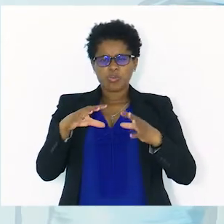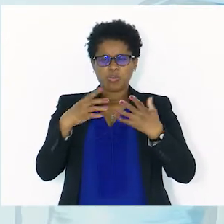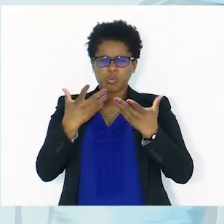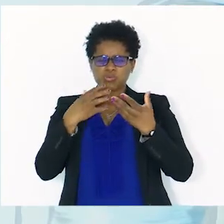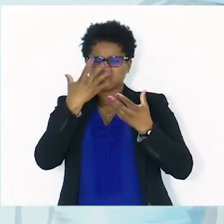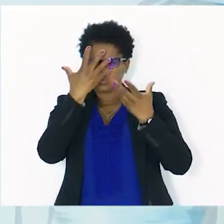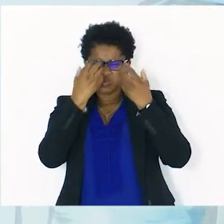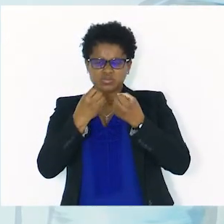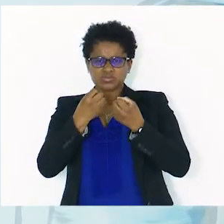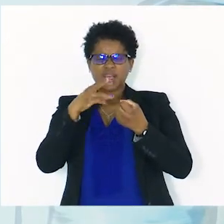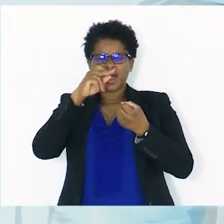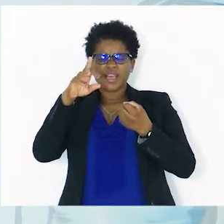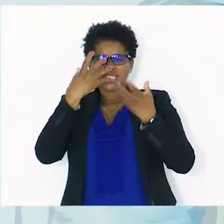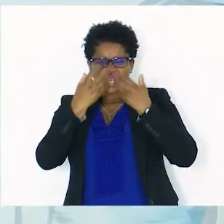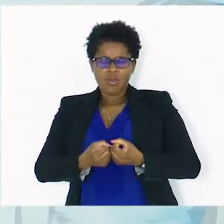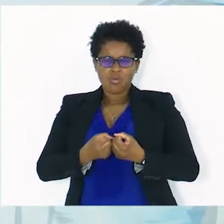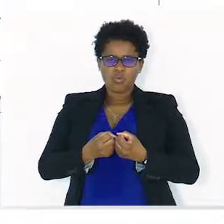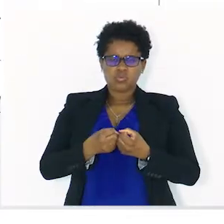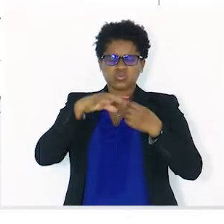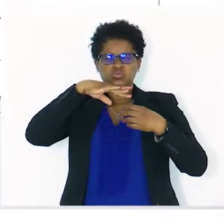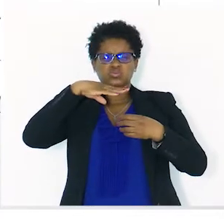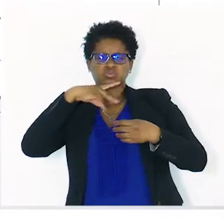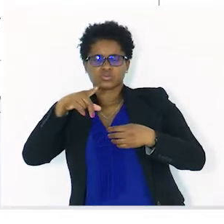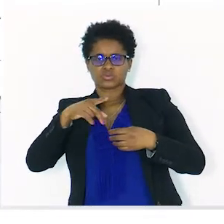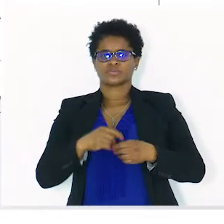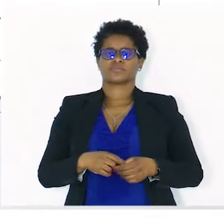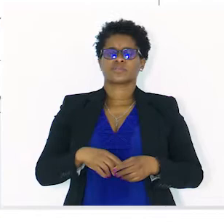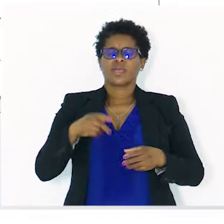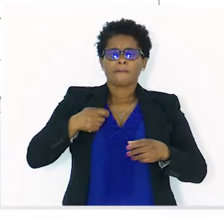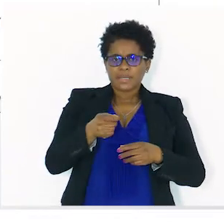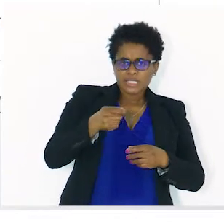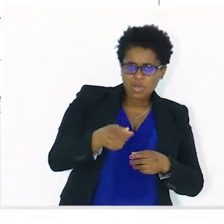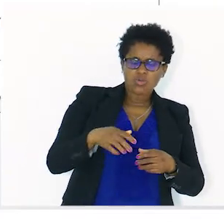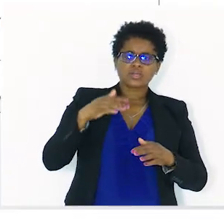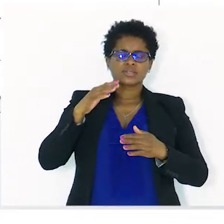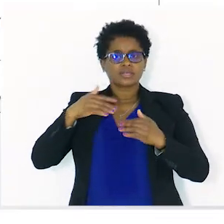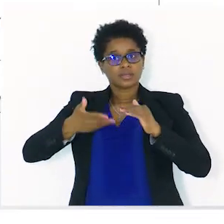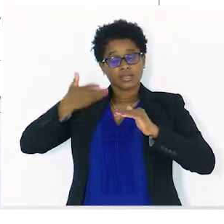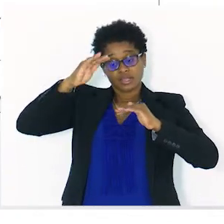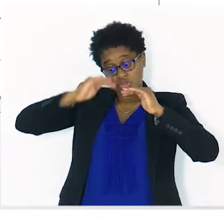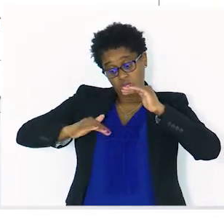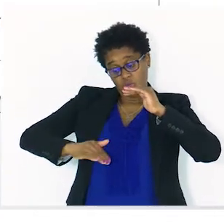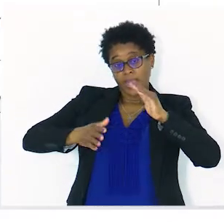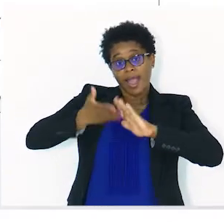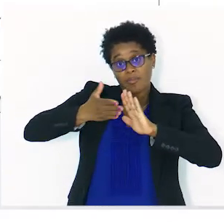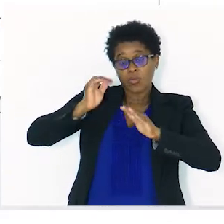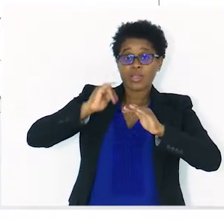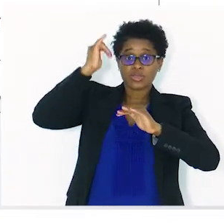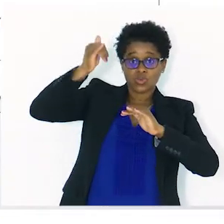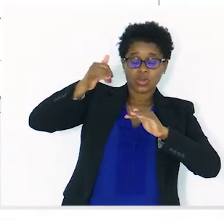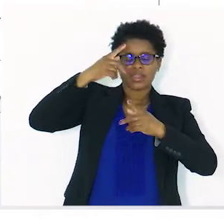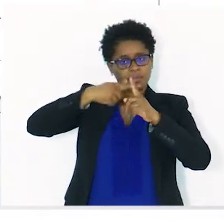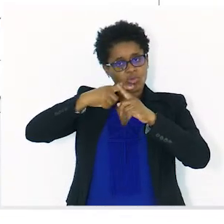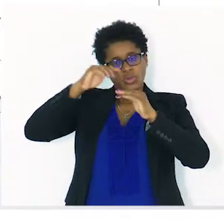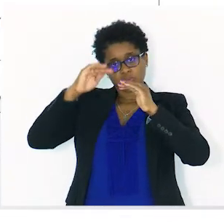que é um outro fenômeno meteorológico. Pressão e densidade diminuem rapidamente com altitude. A temperatura decresce